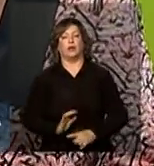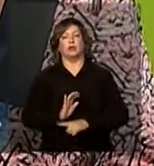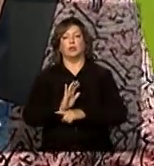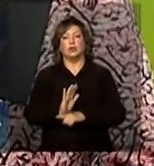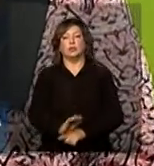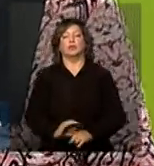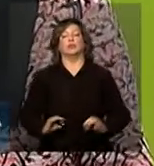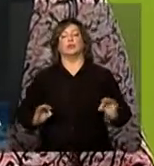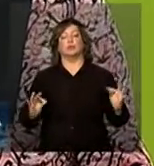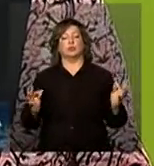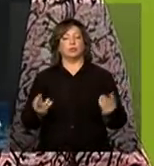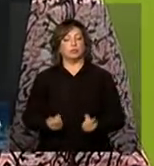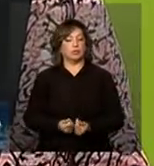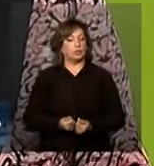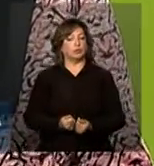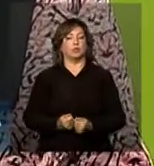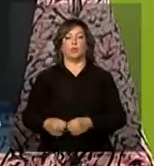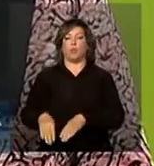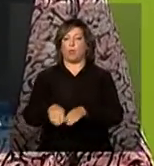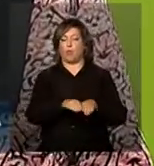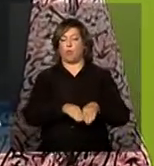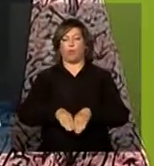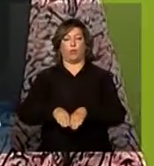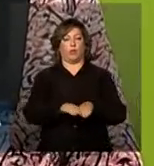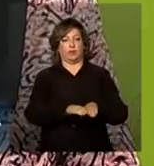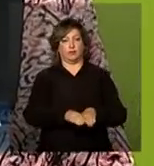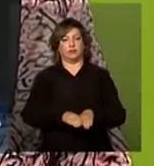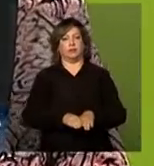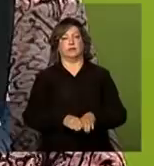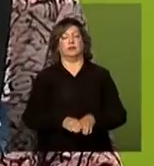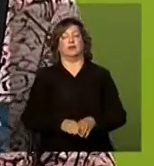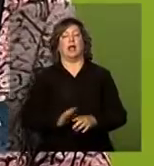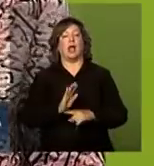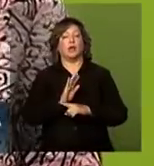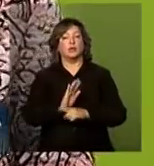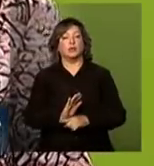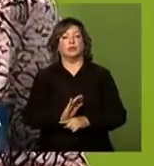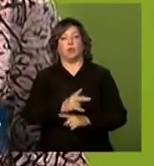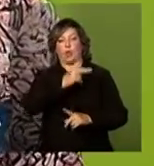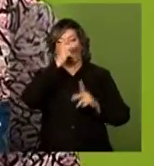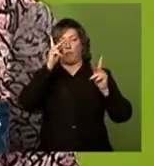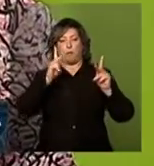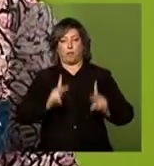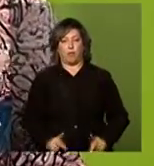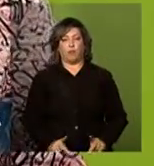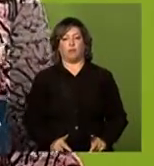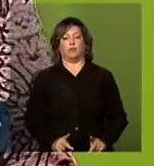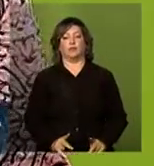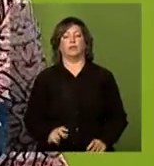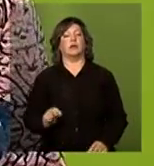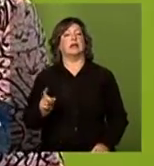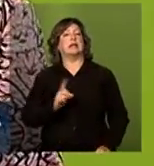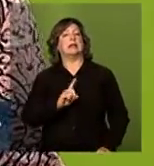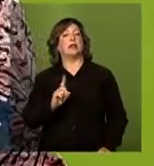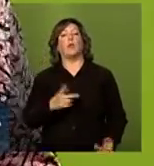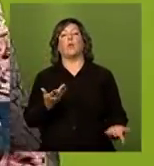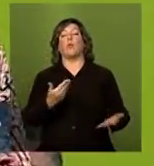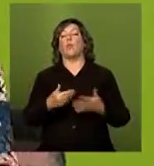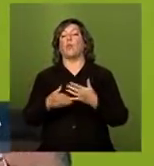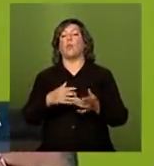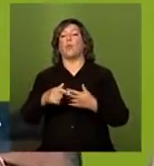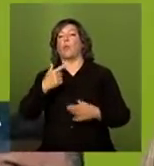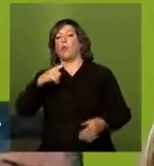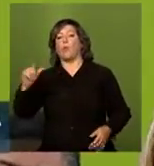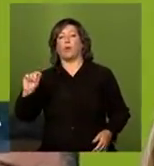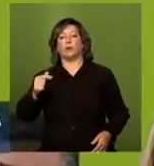todos sem exceção olhando para a população e não para qualquer outra segunda